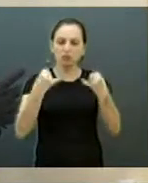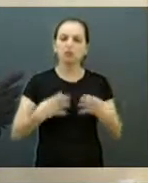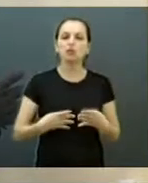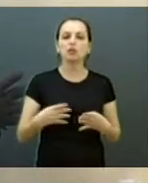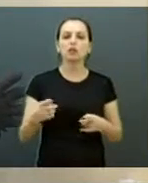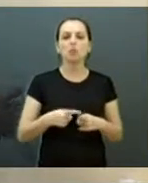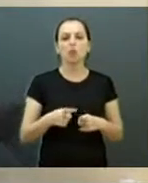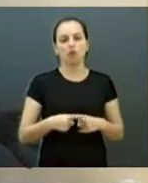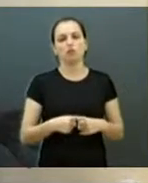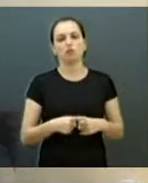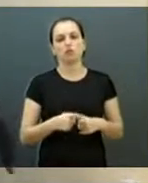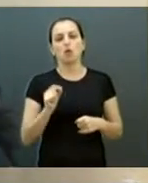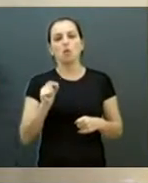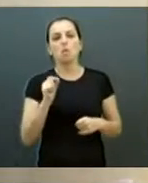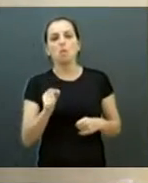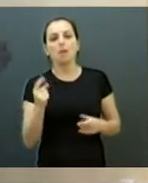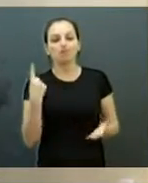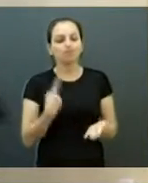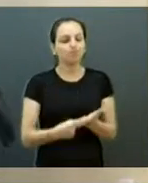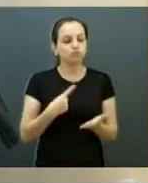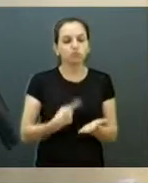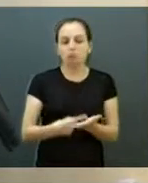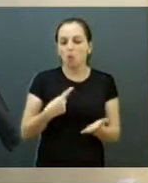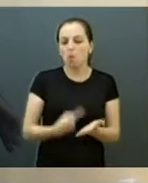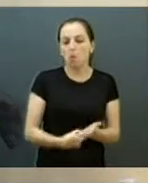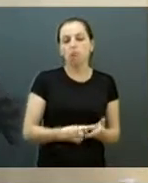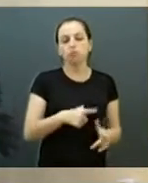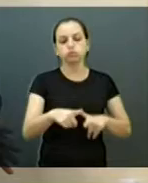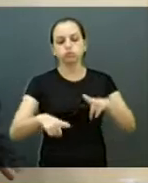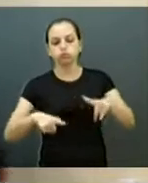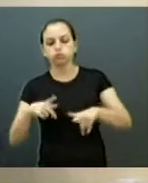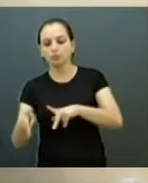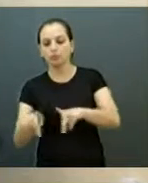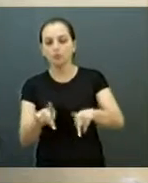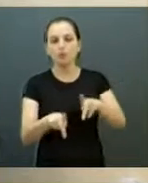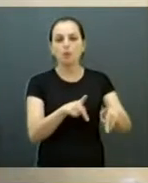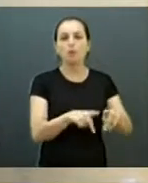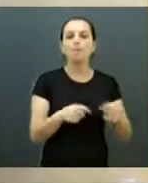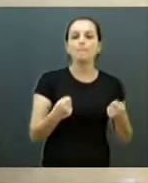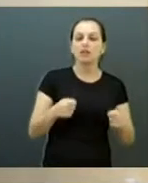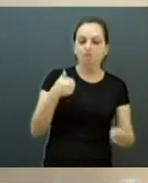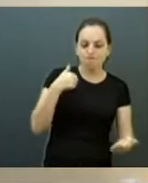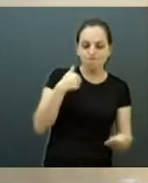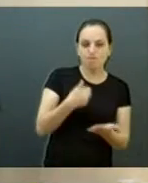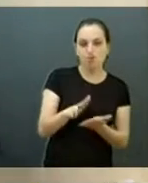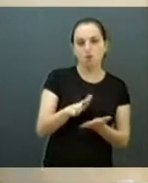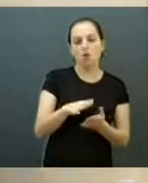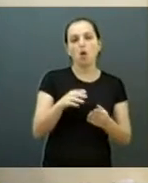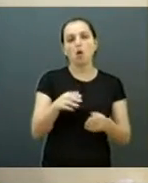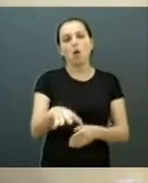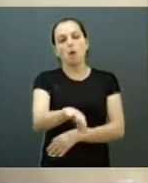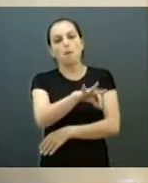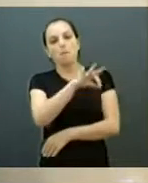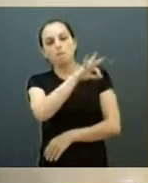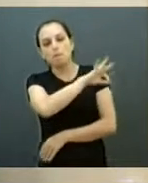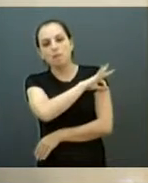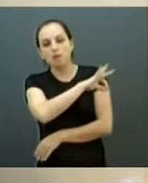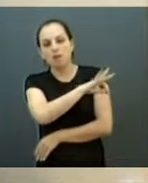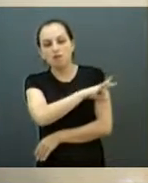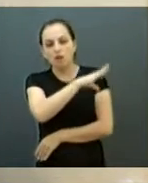está comprometido com o dom de trabalhar com o poder público tem que sair a prefeitura tem que mandar embora hoje